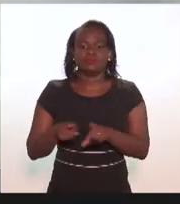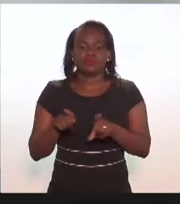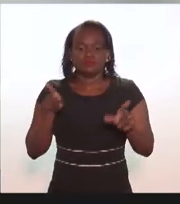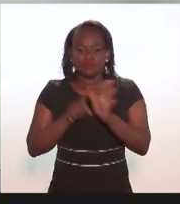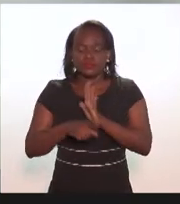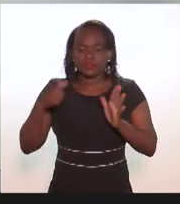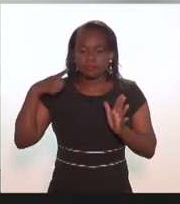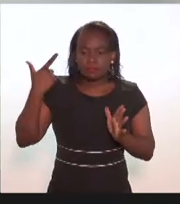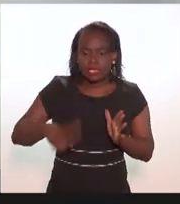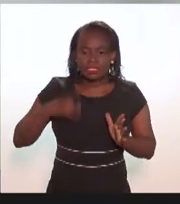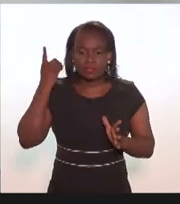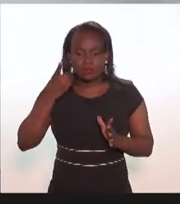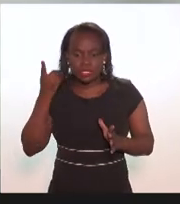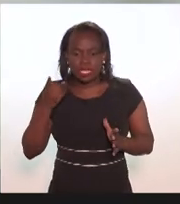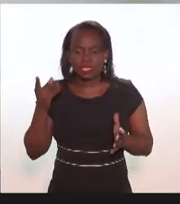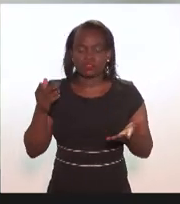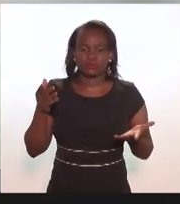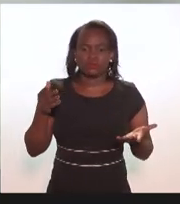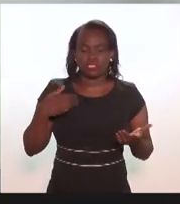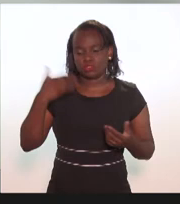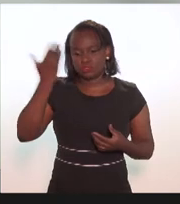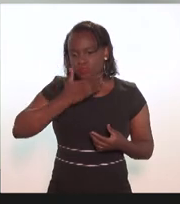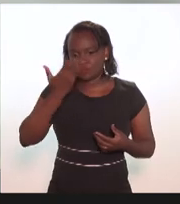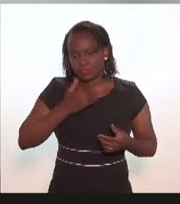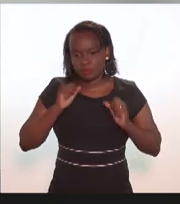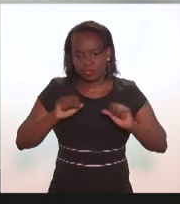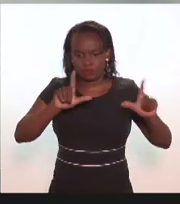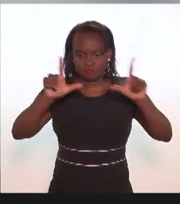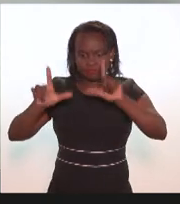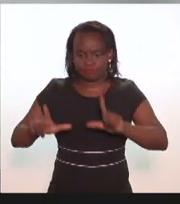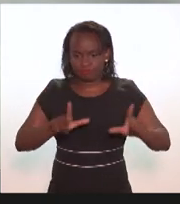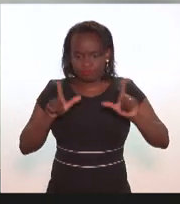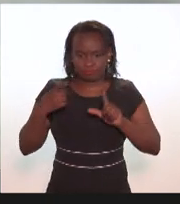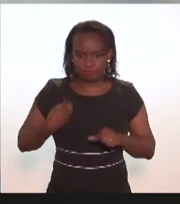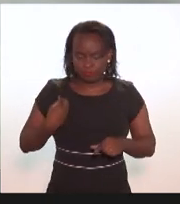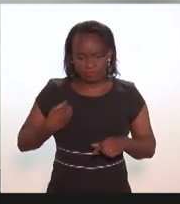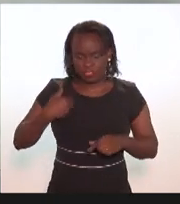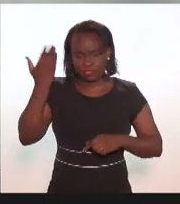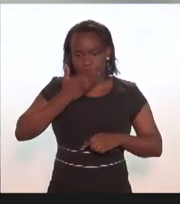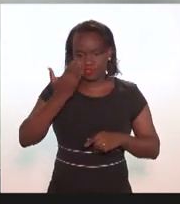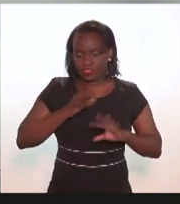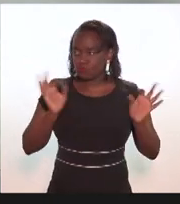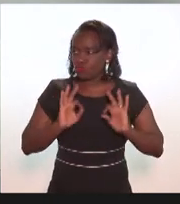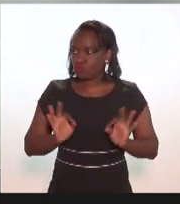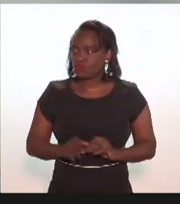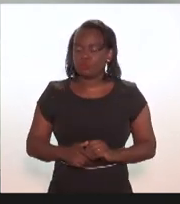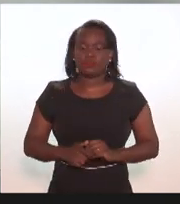tem algum deputado ainda que eu não esteja vendo na tela presente. Eu não vejo mais nenhum.